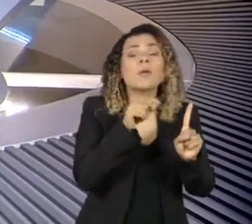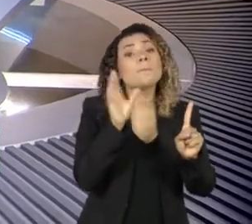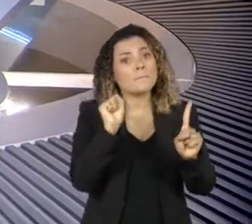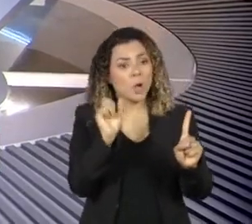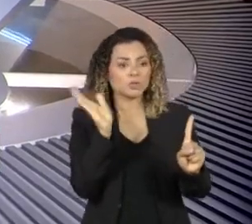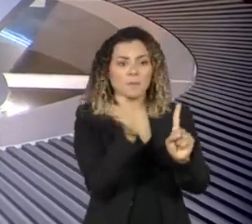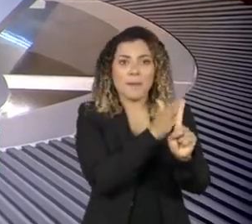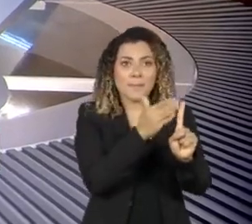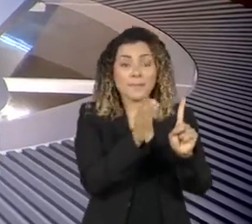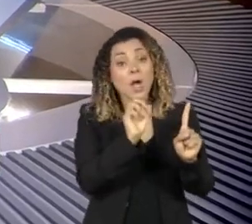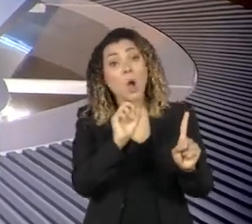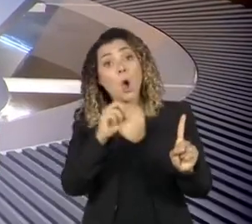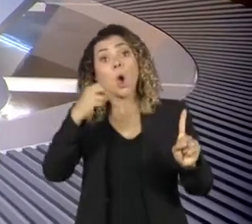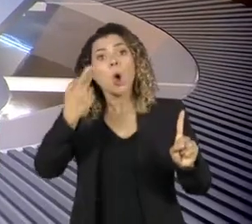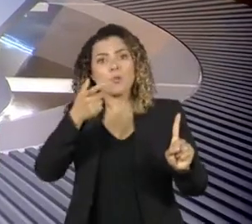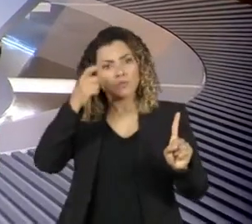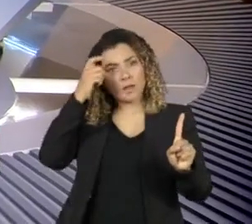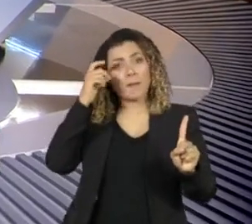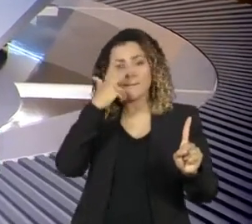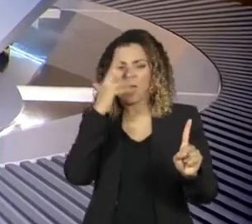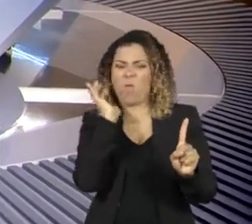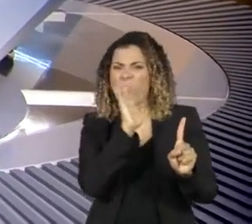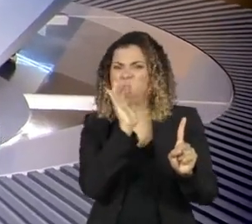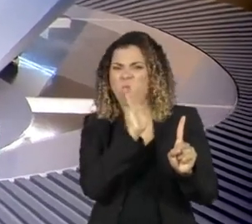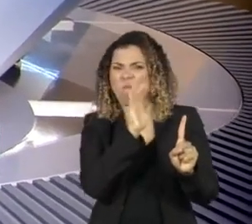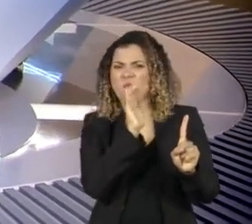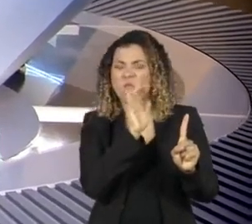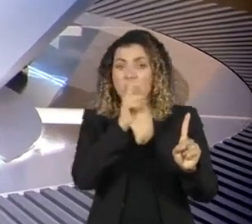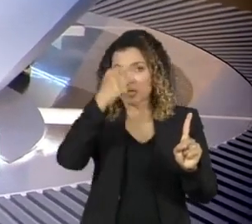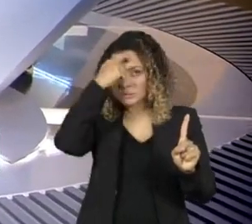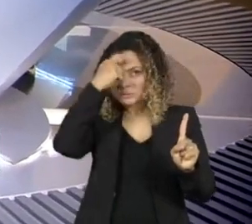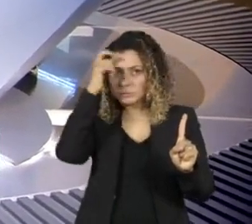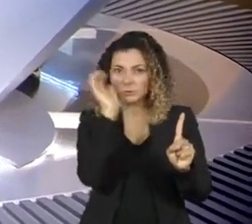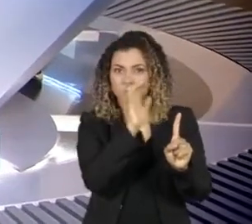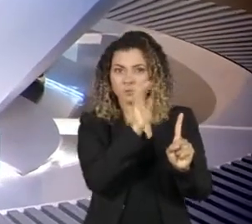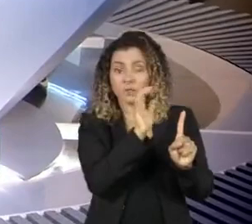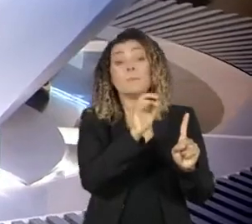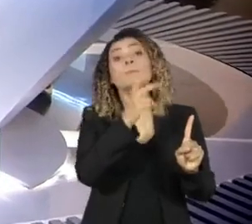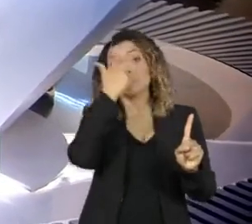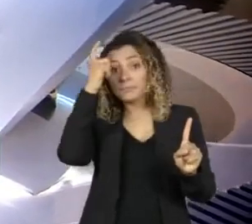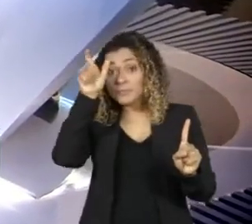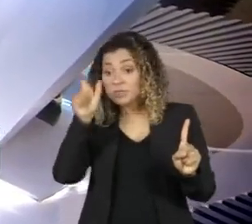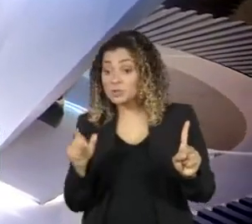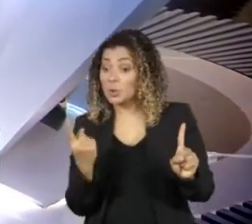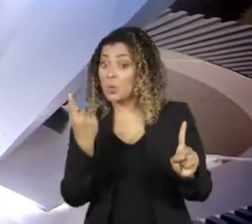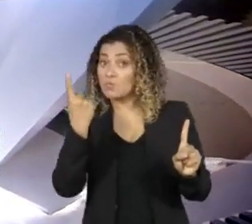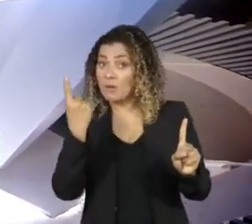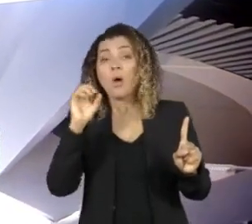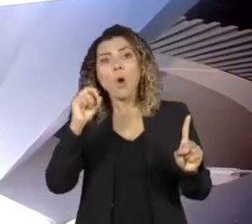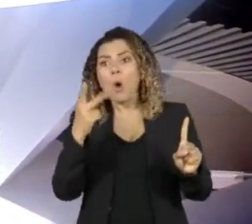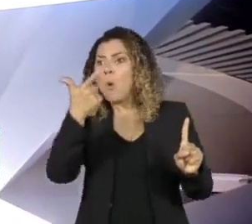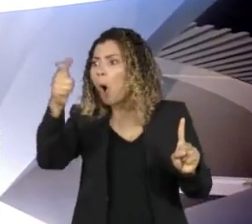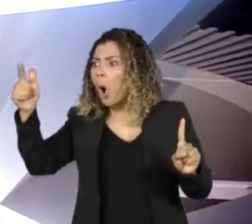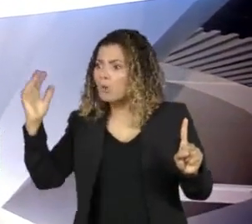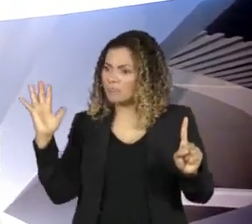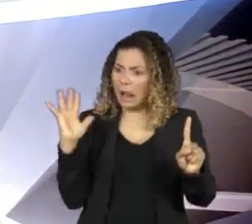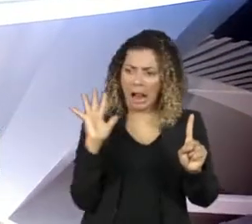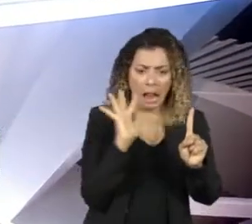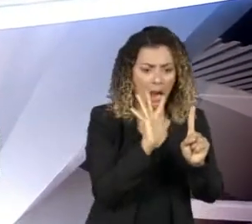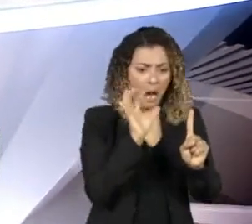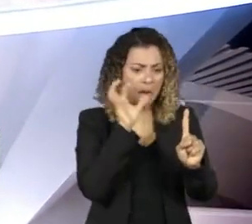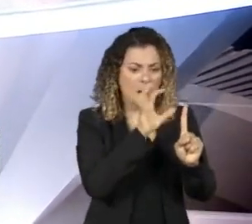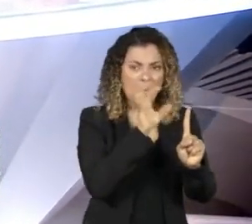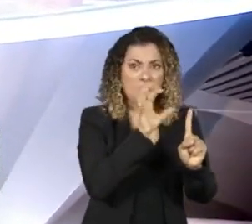física ou psicológica intencionais e repetitivos praticados por uma pessoa ou por um grupo de indivíduos contra alguém, o que